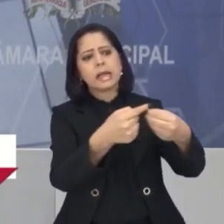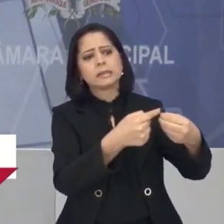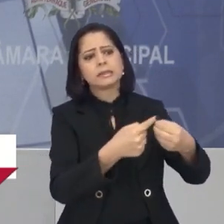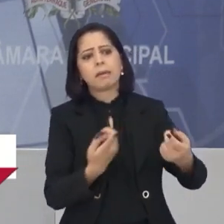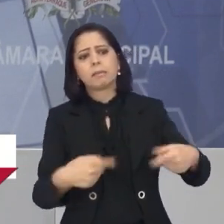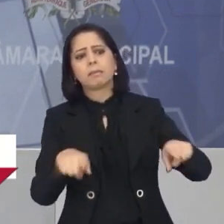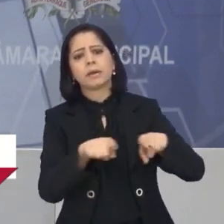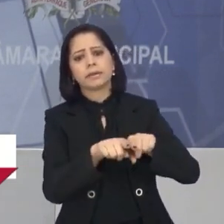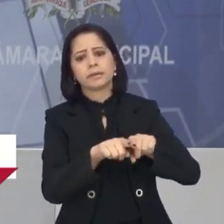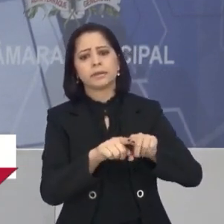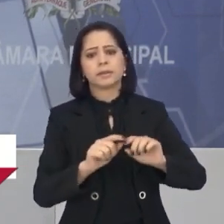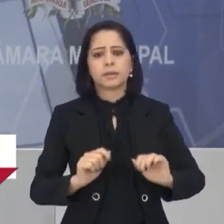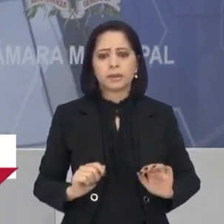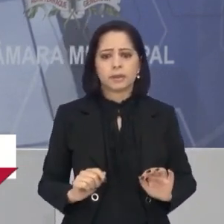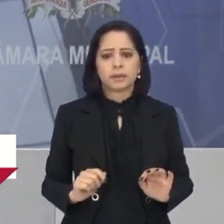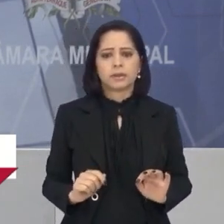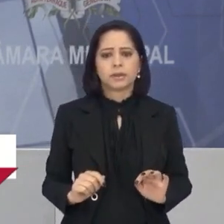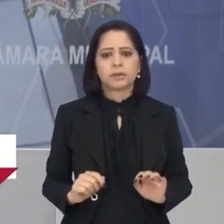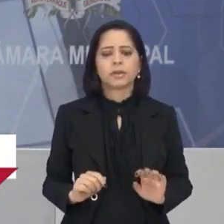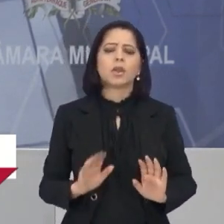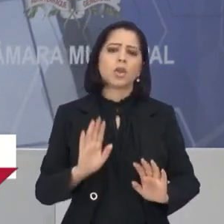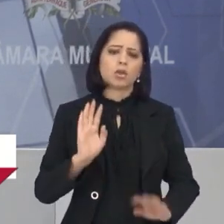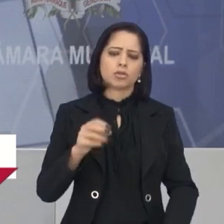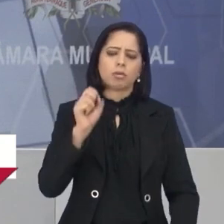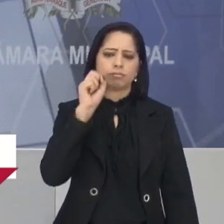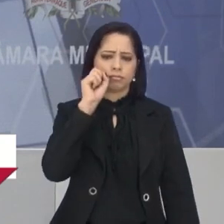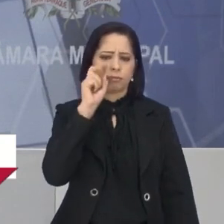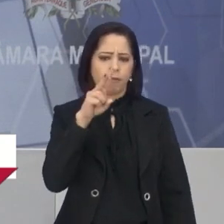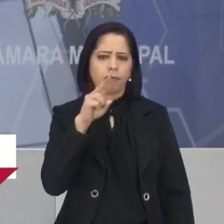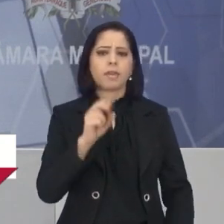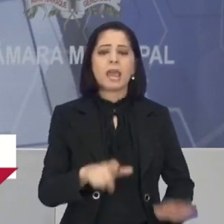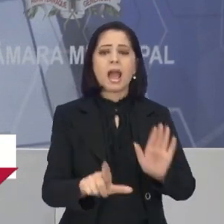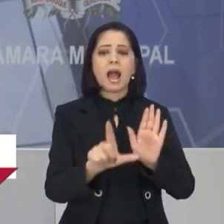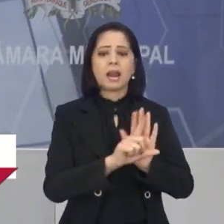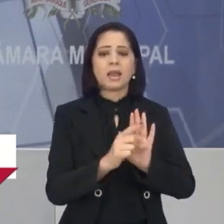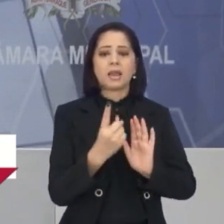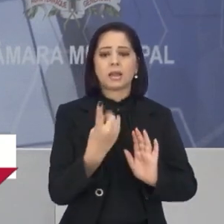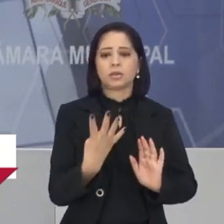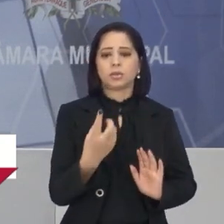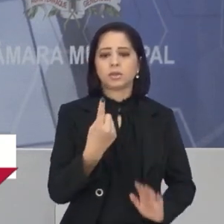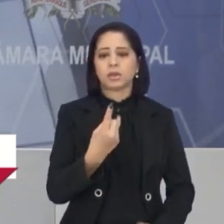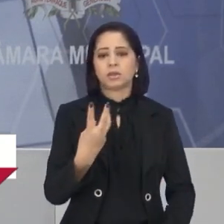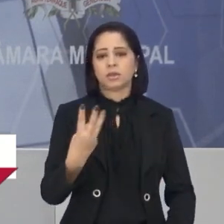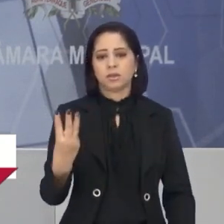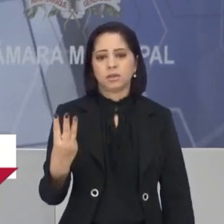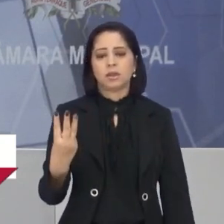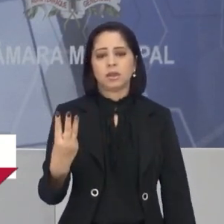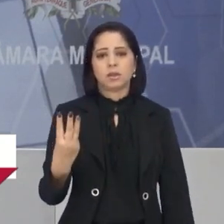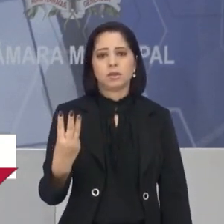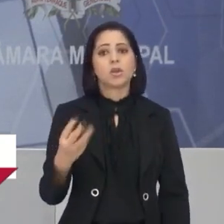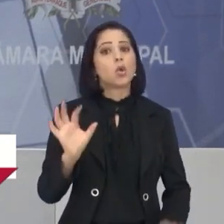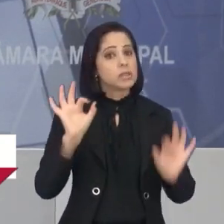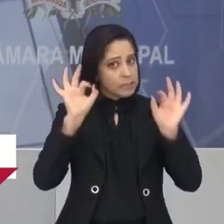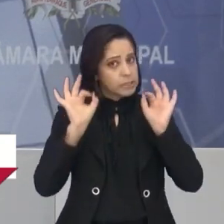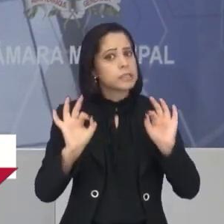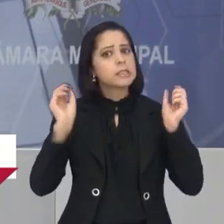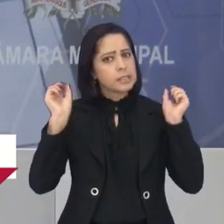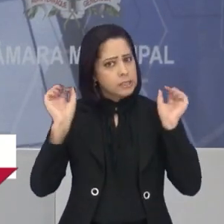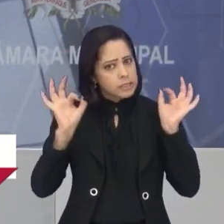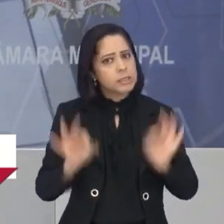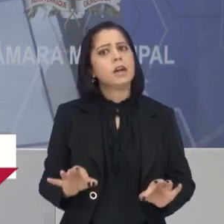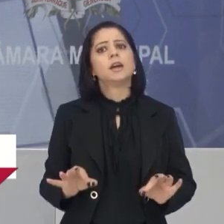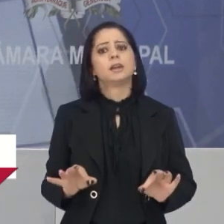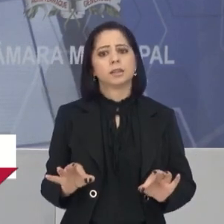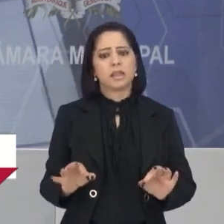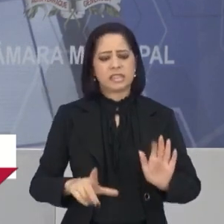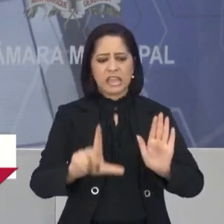de e eu acredito né olhando já tendo olhado a lei 8 eh 14133 Posso garantir pros senhores que essa lei eu sei que